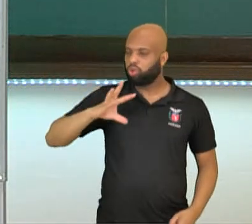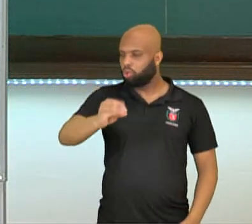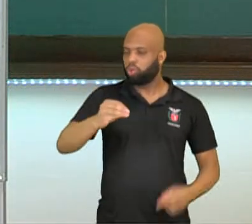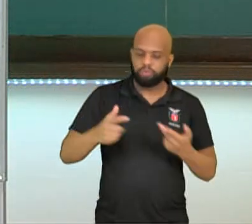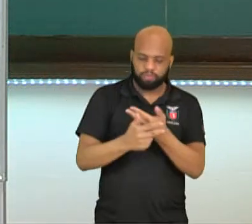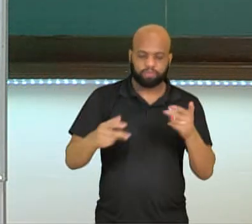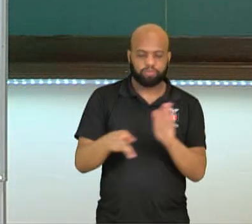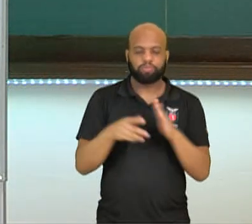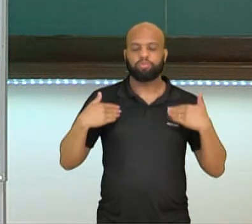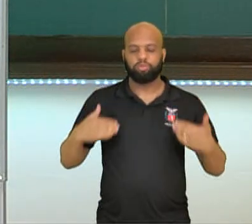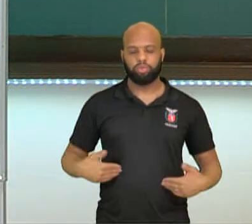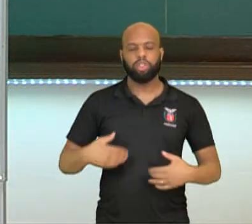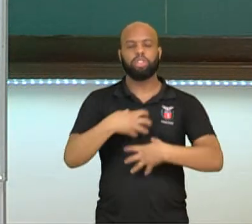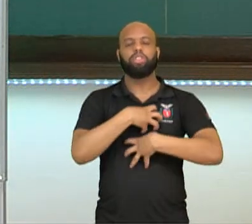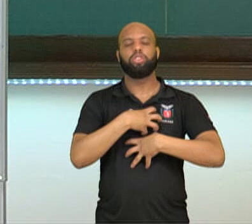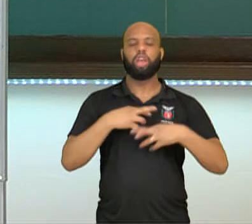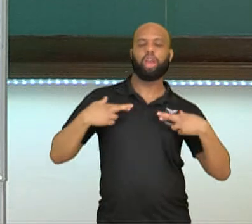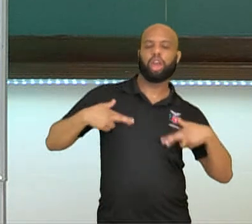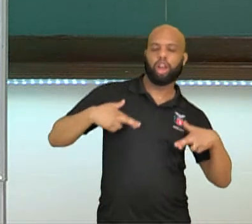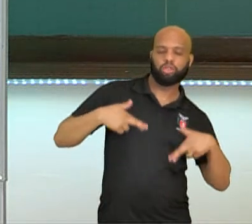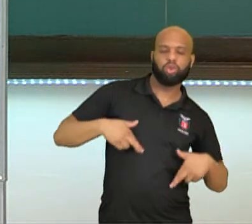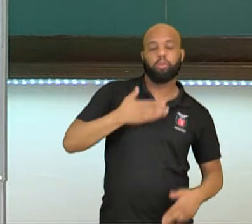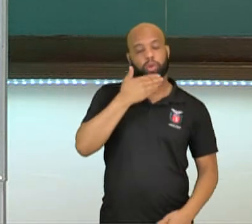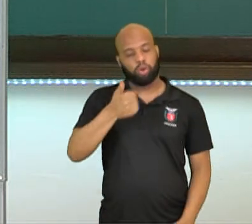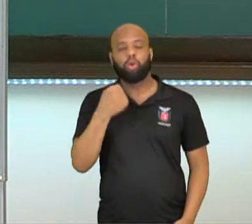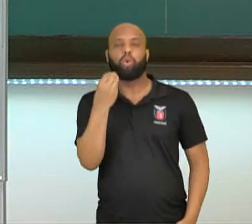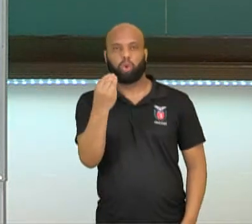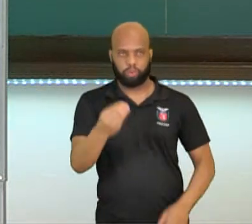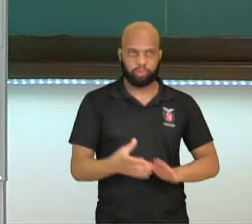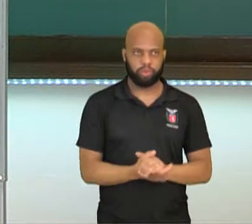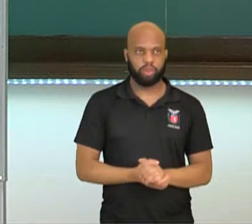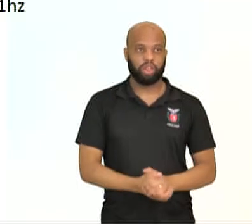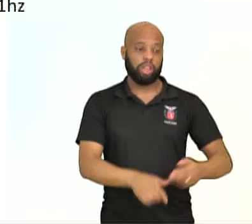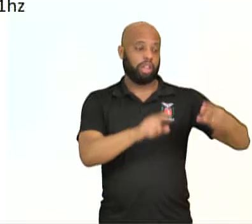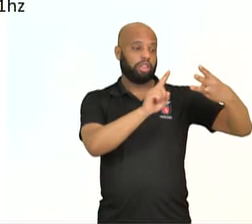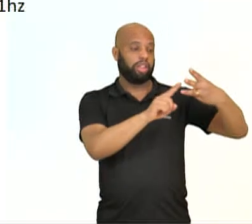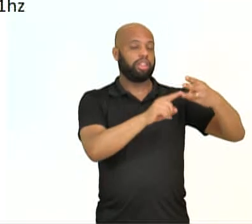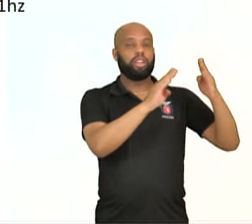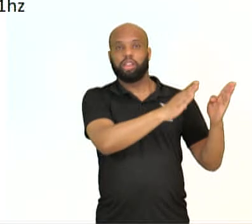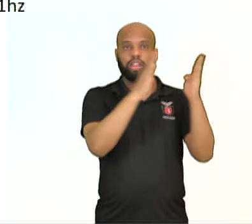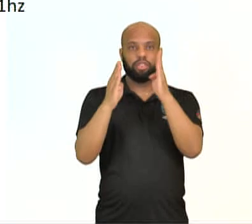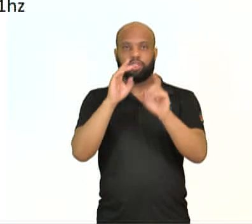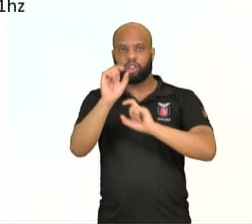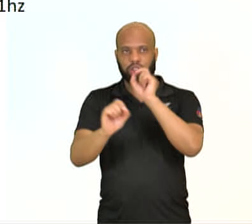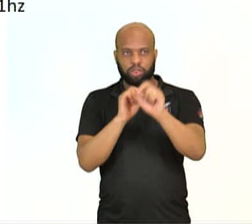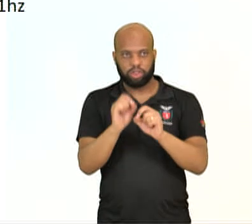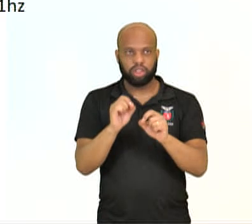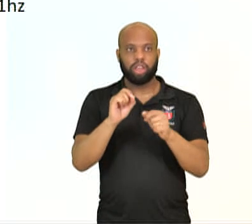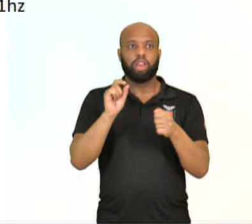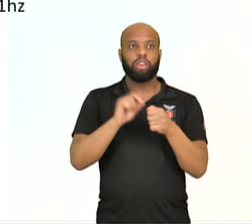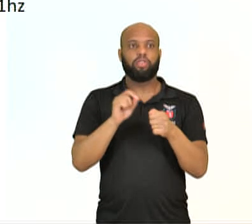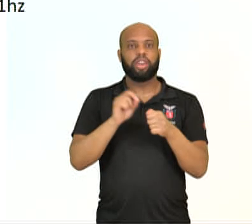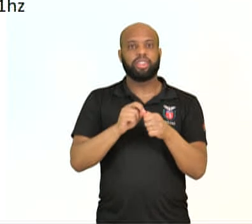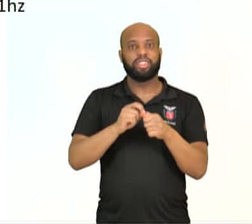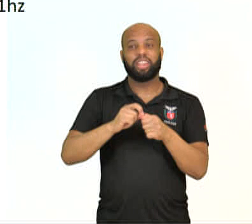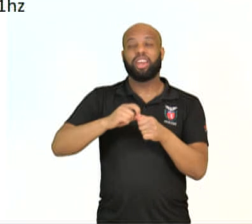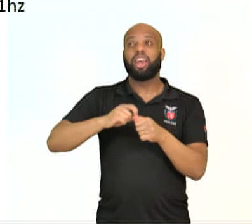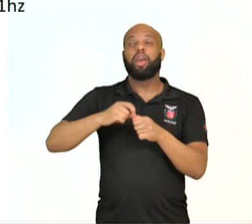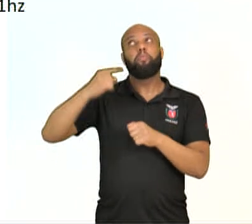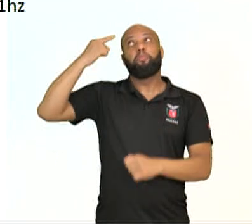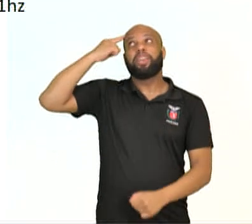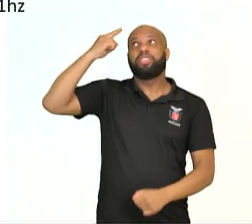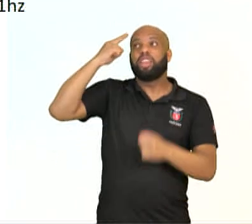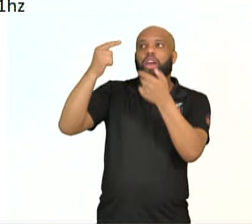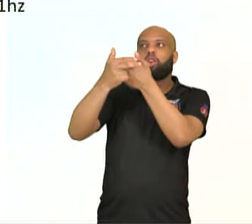e começando a sentir se elas já estão relaxadas. Já a terceira fase consiste em fazer aflorar pensamentos